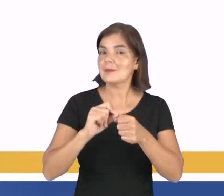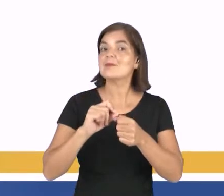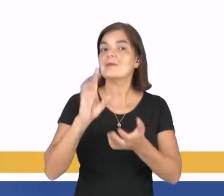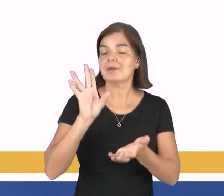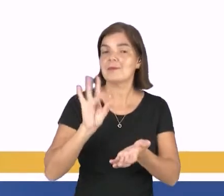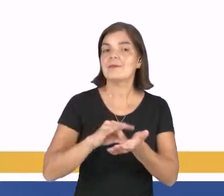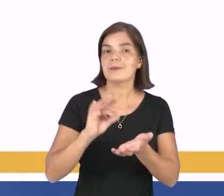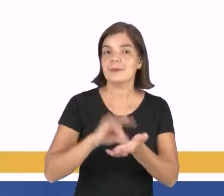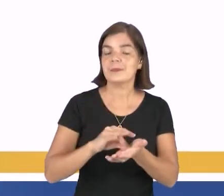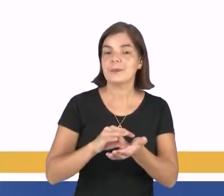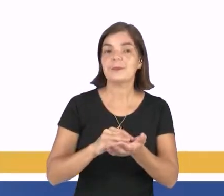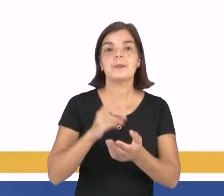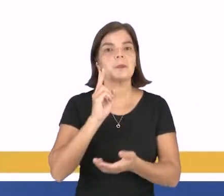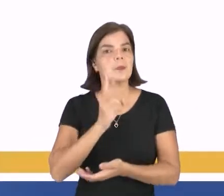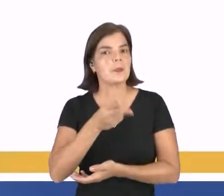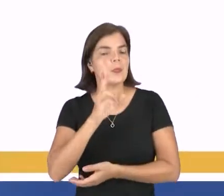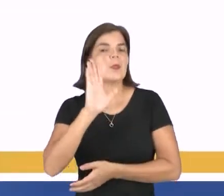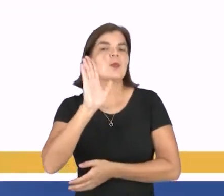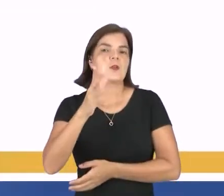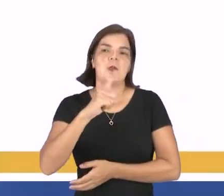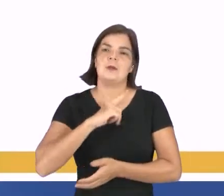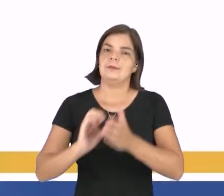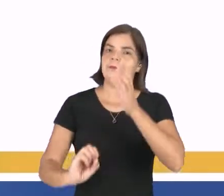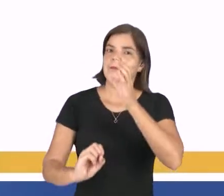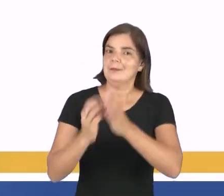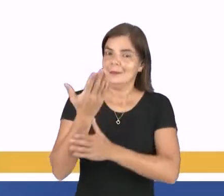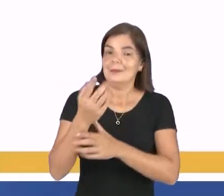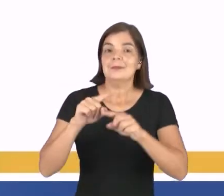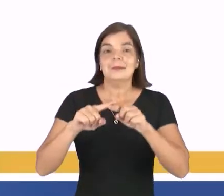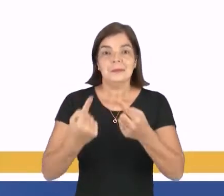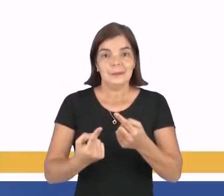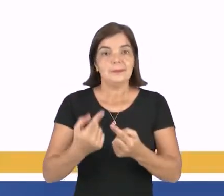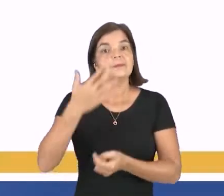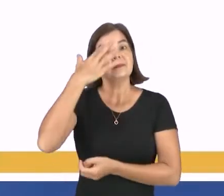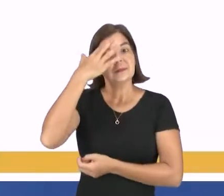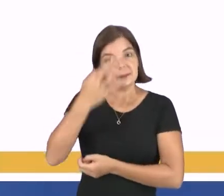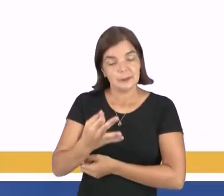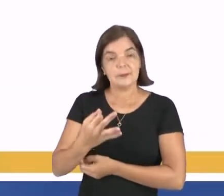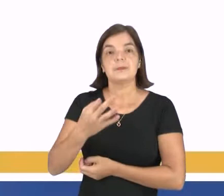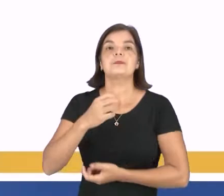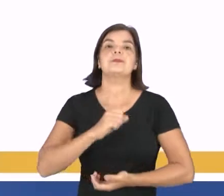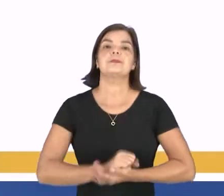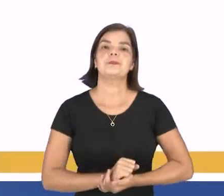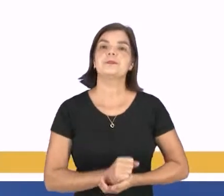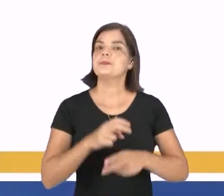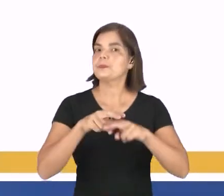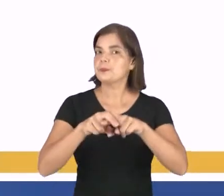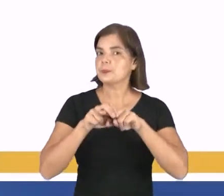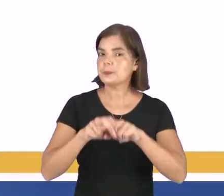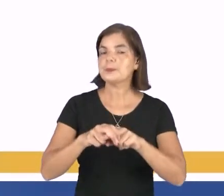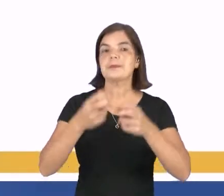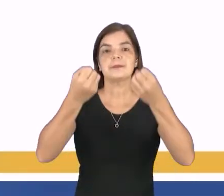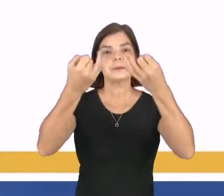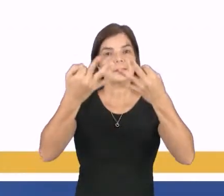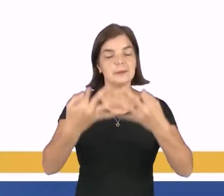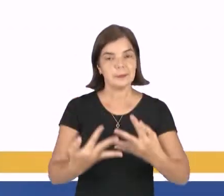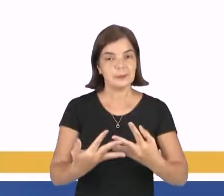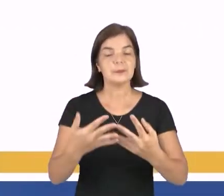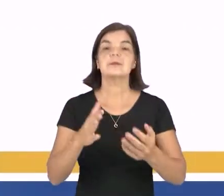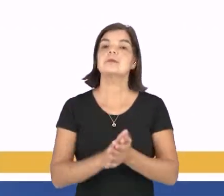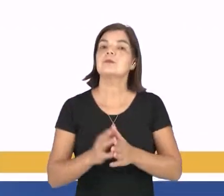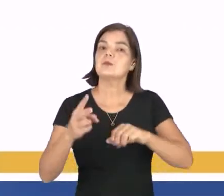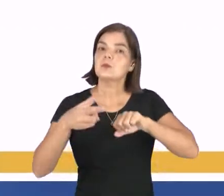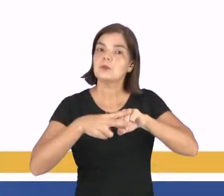isso é verdadeiro mesmo que já tenha acontecido mas indica algo certo Por isso que dizemos que essa forma